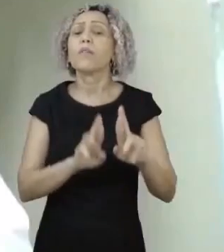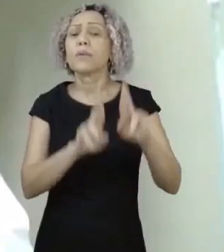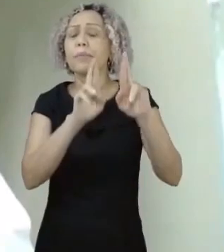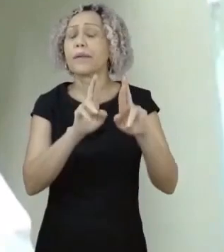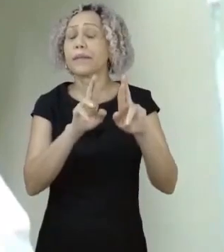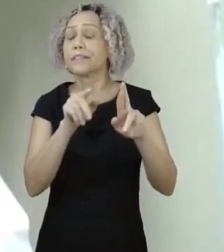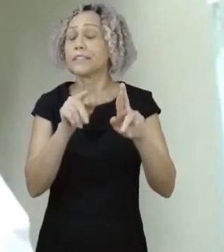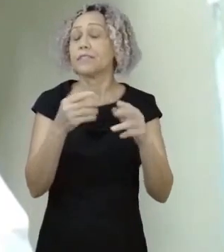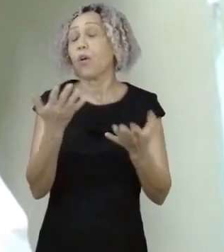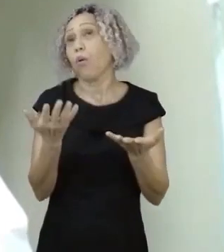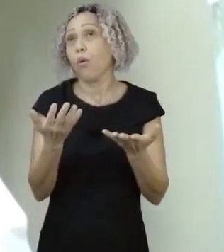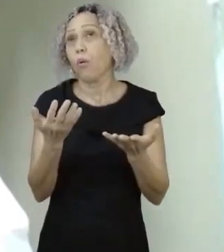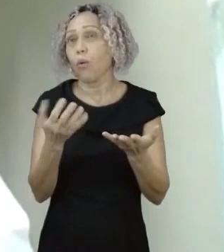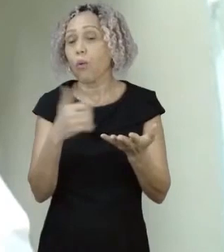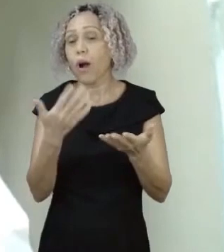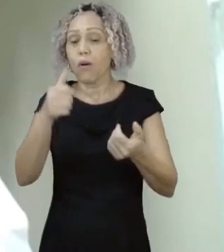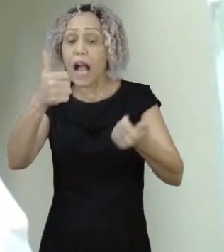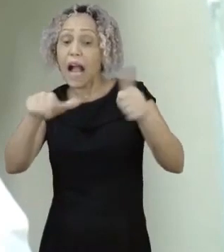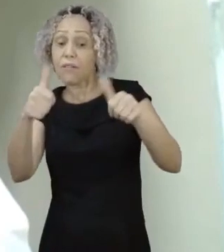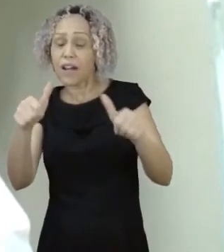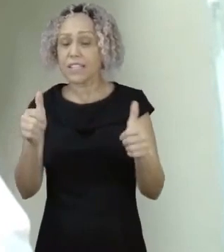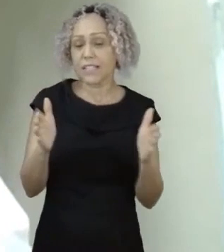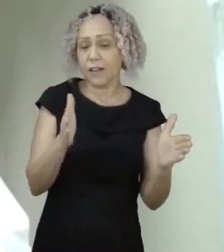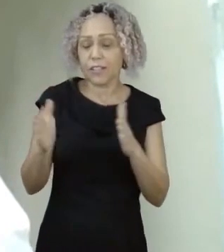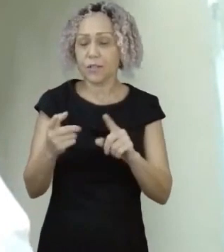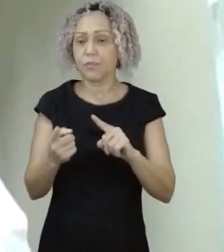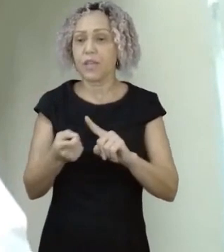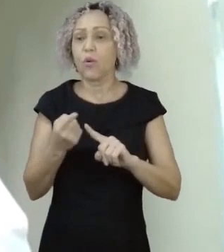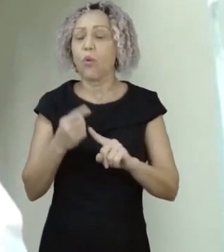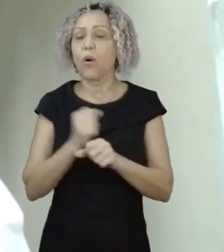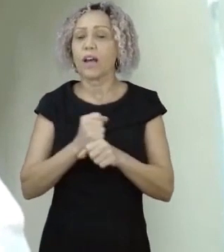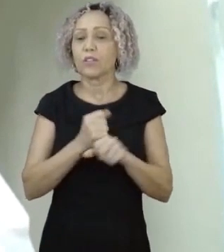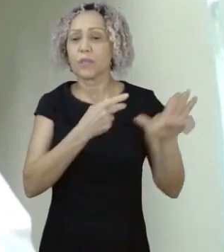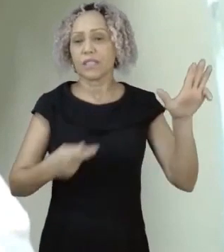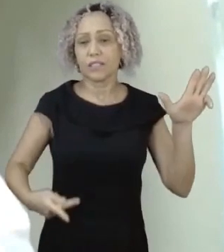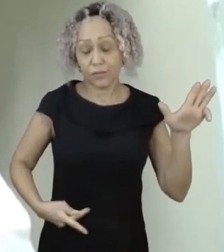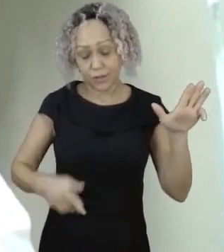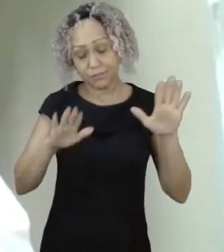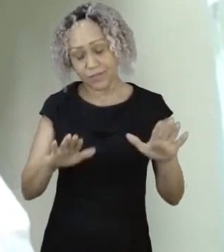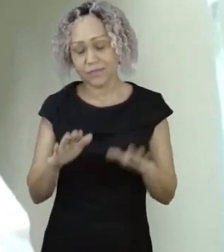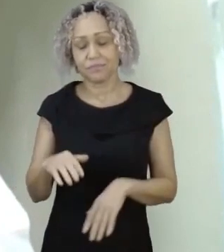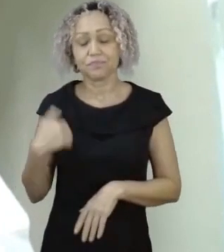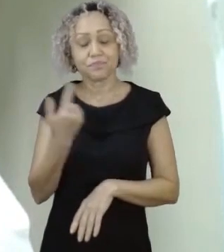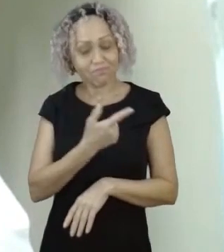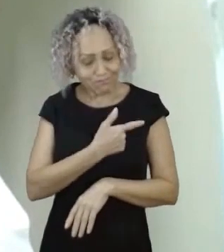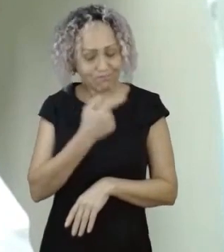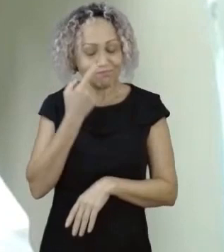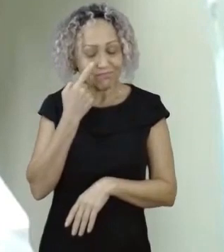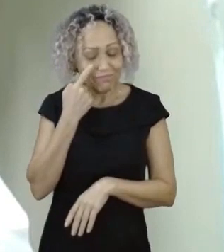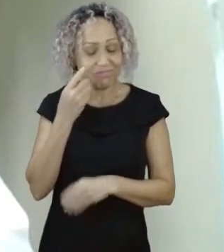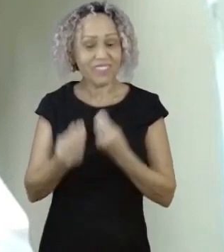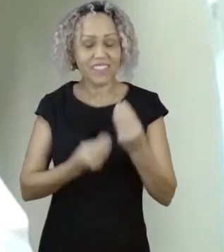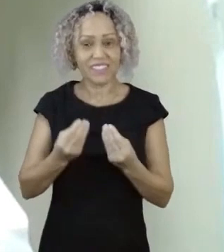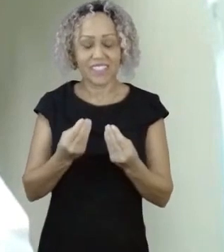do presidente Lula tem sido fundamental para a reconstrução do Brasil, fundamental para o estado do Rio de Janeiro. A gente vê um governo que